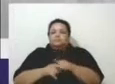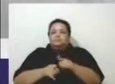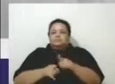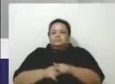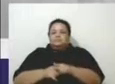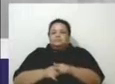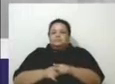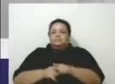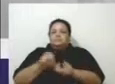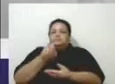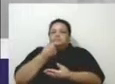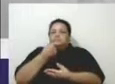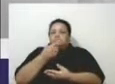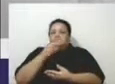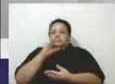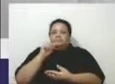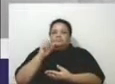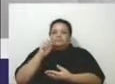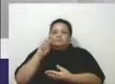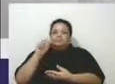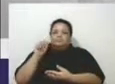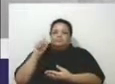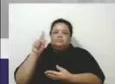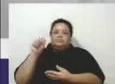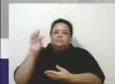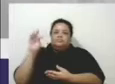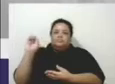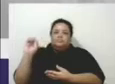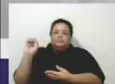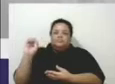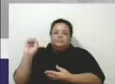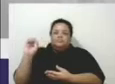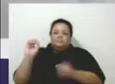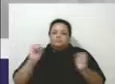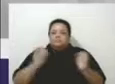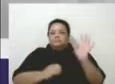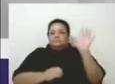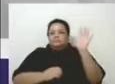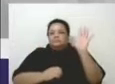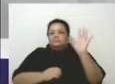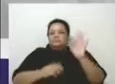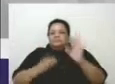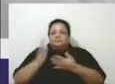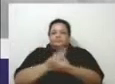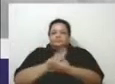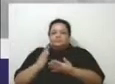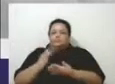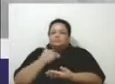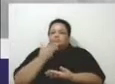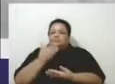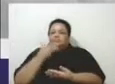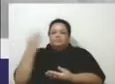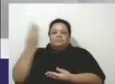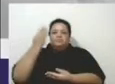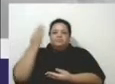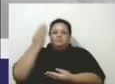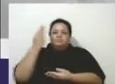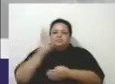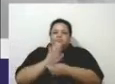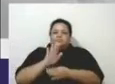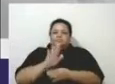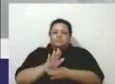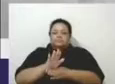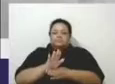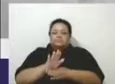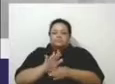um remédio bem caro então algumas coisas nunca vai ser possível ajudar e algumas é possível fazer isso mas como eu falei